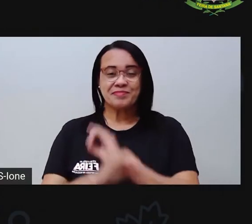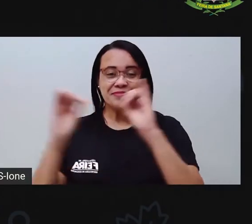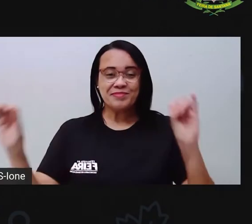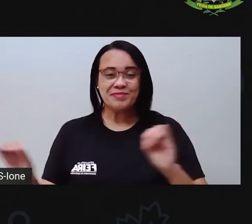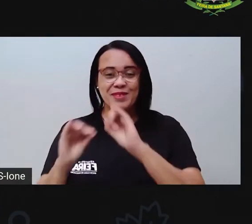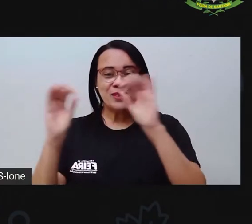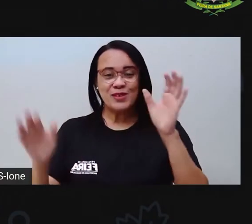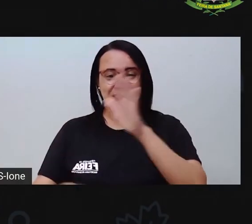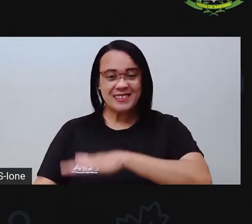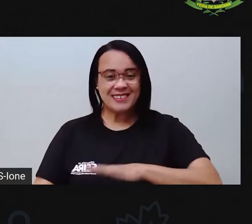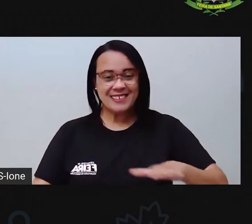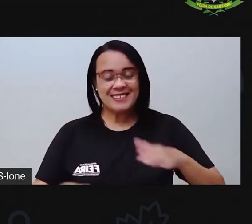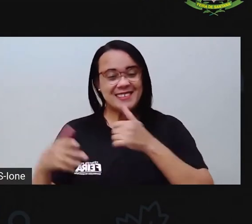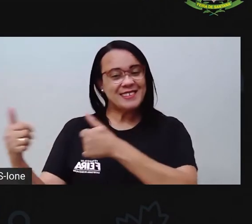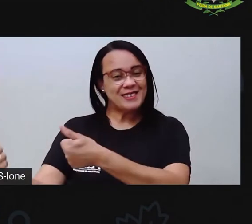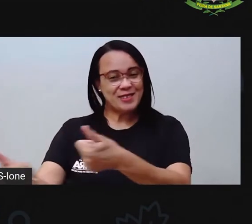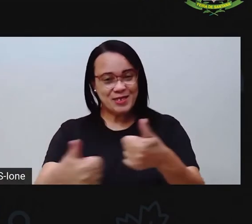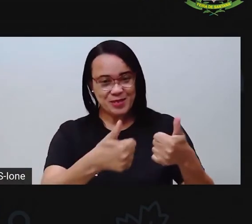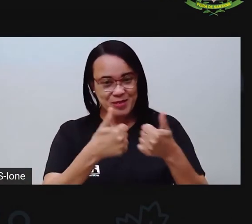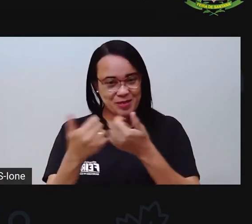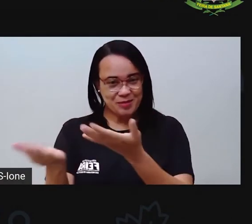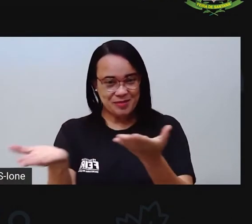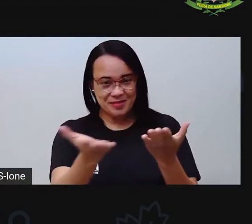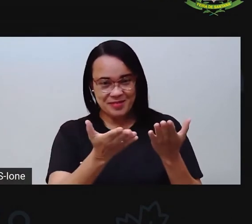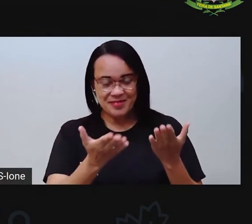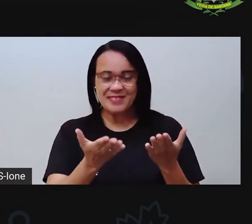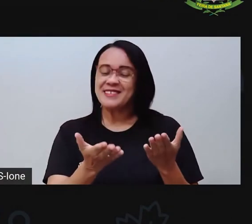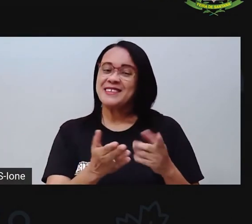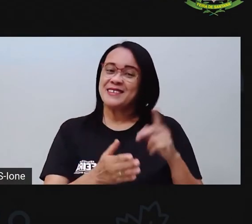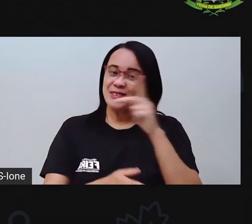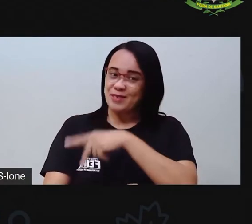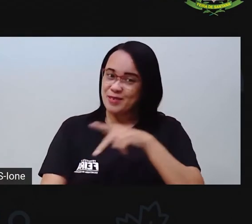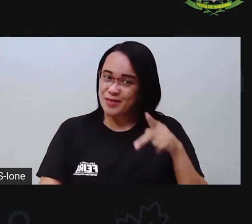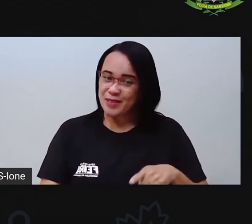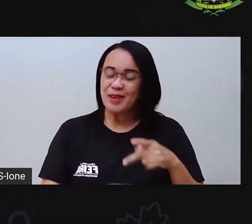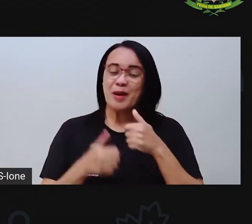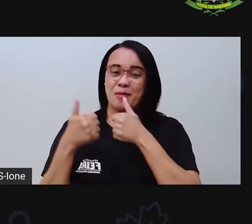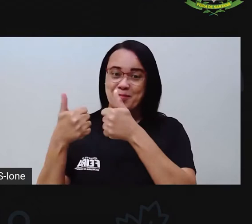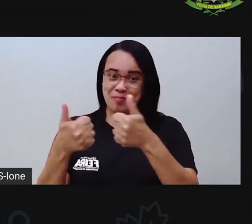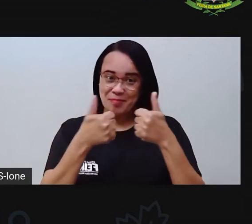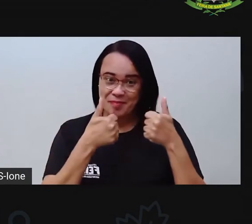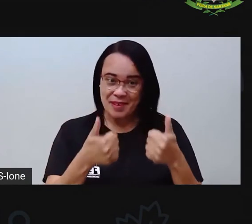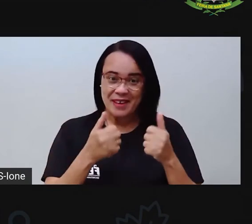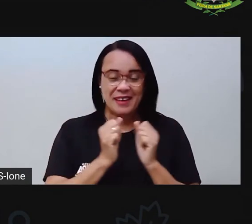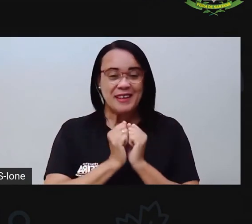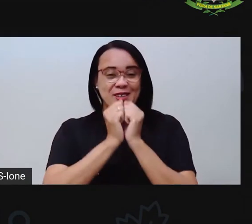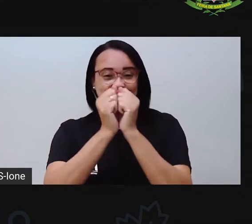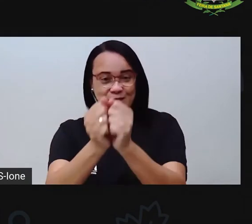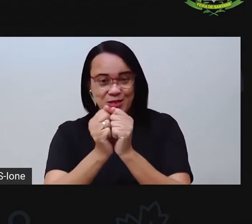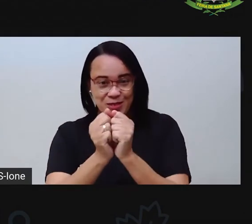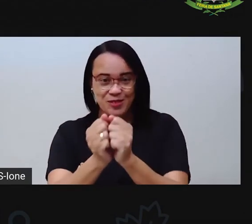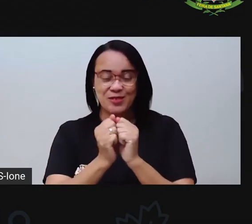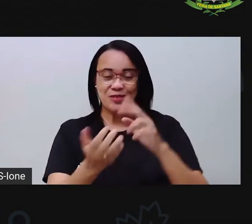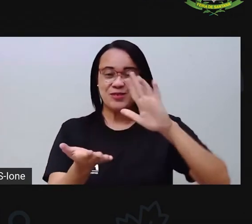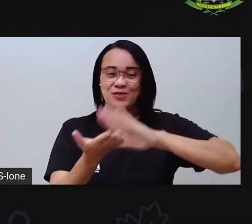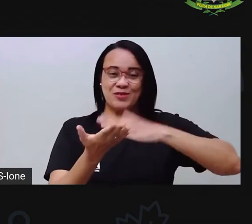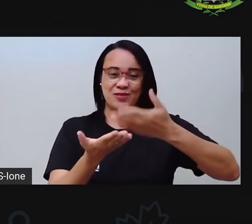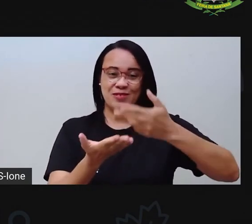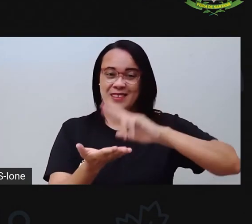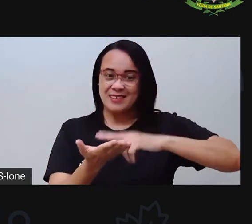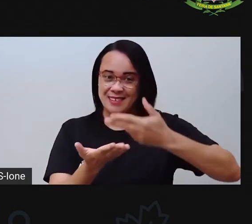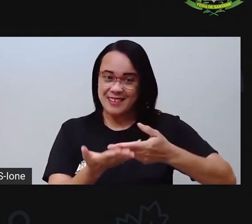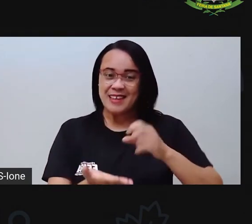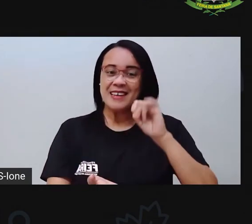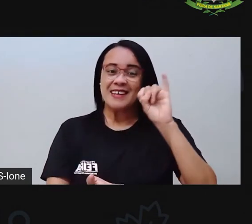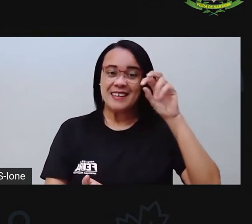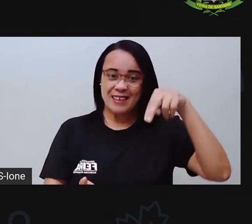Olá, crianças, tudo bem com vocês? Comigo tá tudo bem. Eu tô aqui na companhia hoje de Ione e a gente vai para mais uma aula,